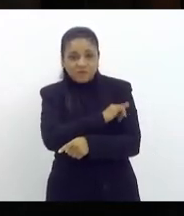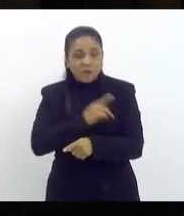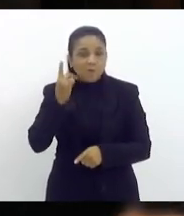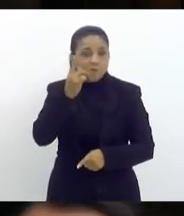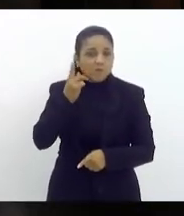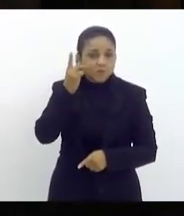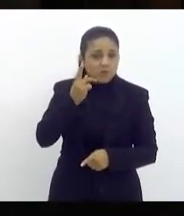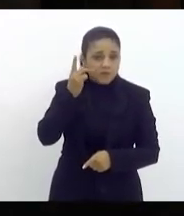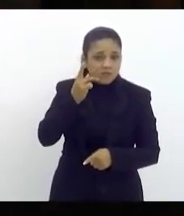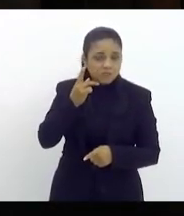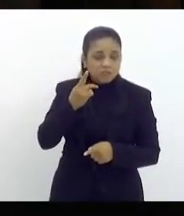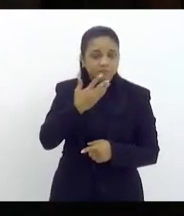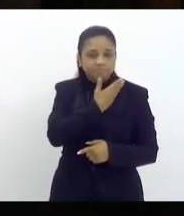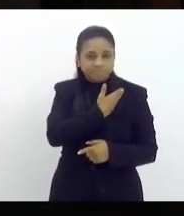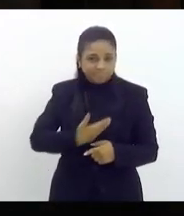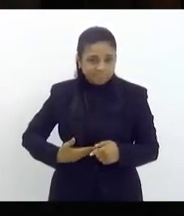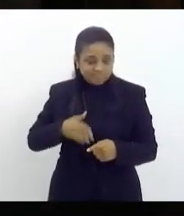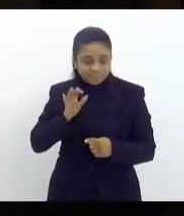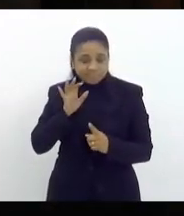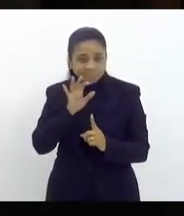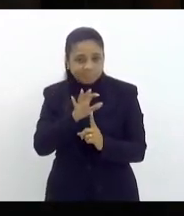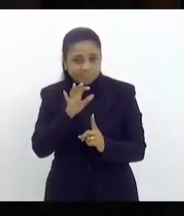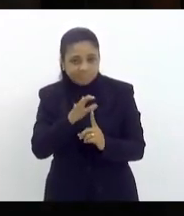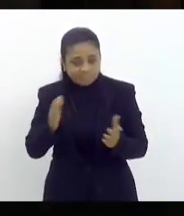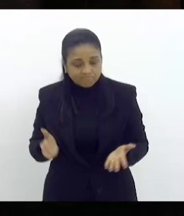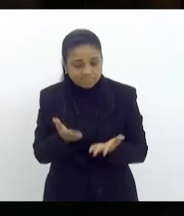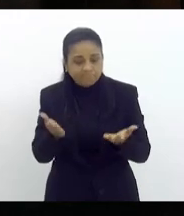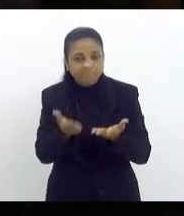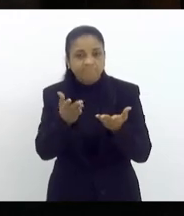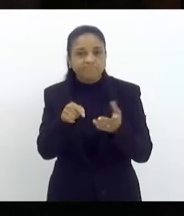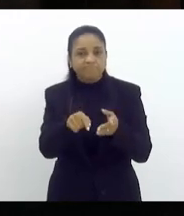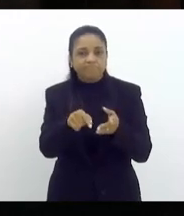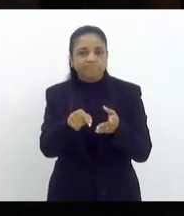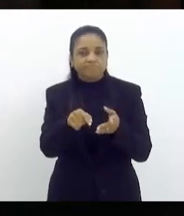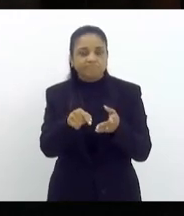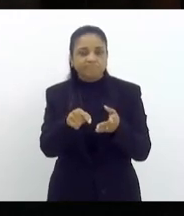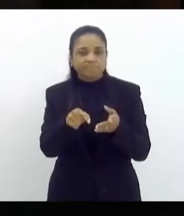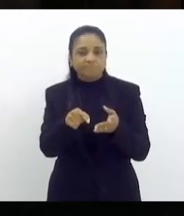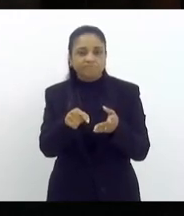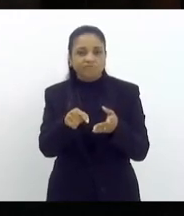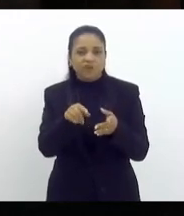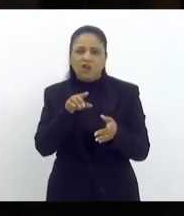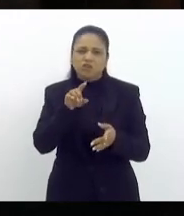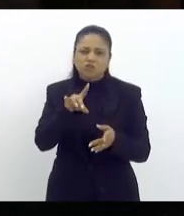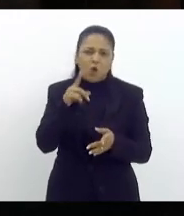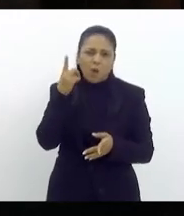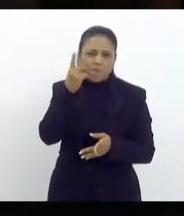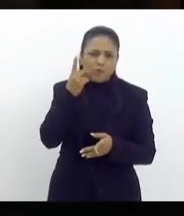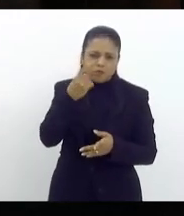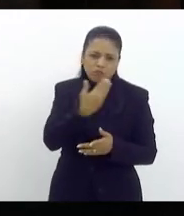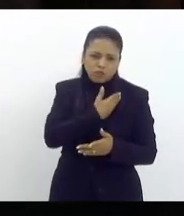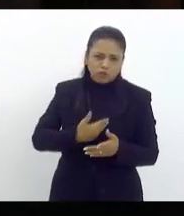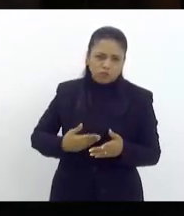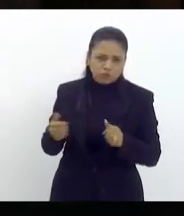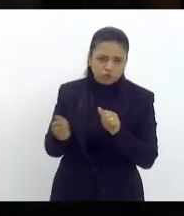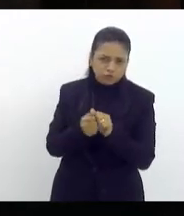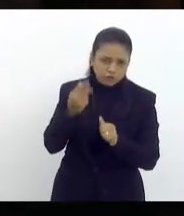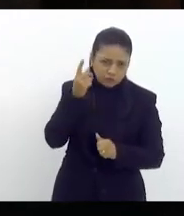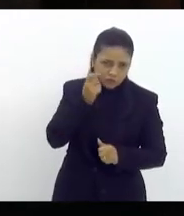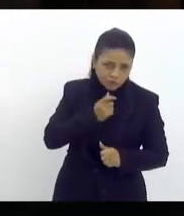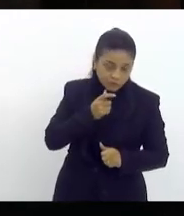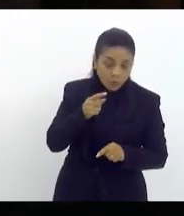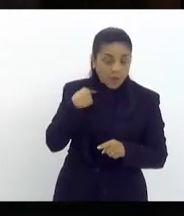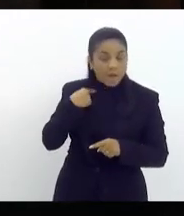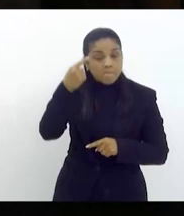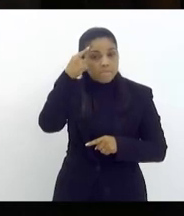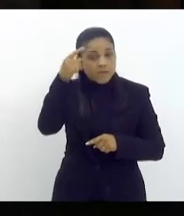fomento e incentivo que não passe só por aqueles interlocutores que fazem política junto do governador mas que pense de